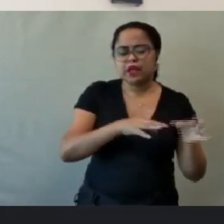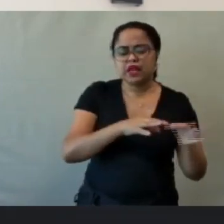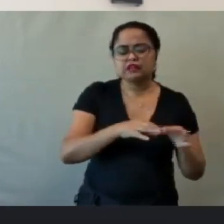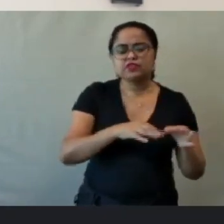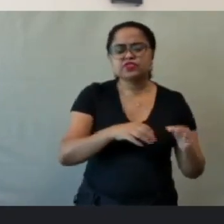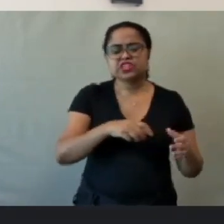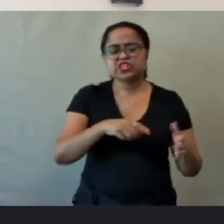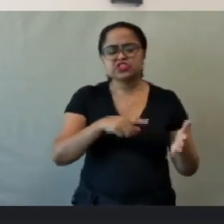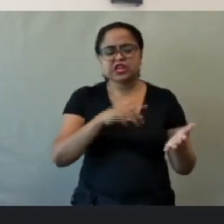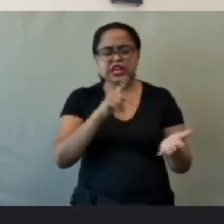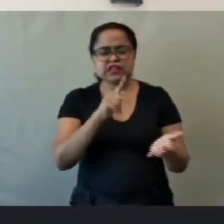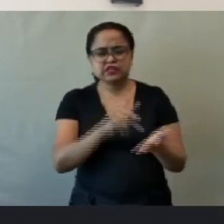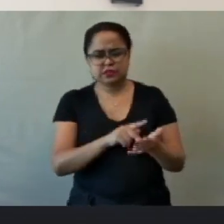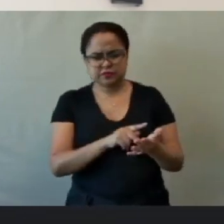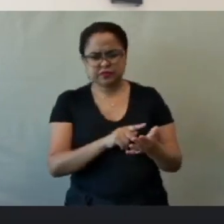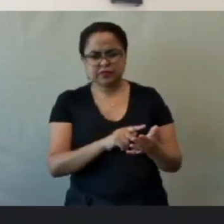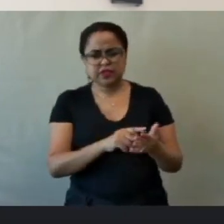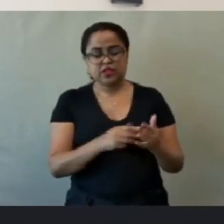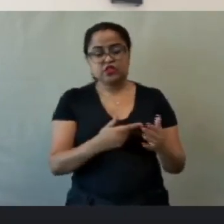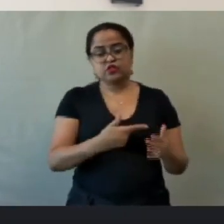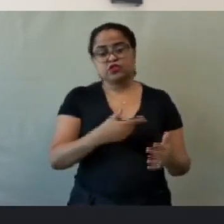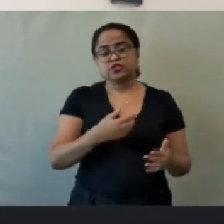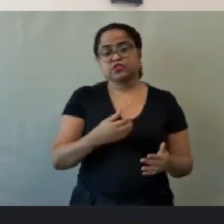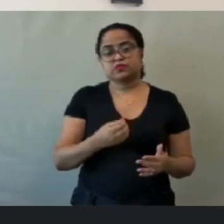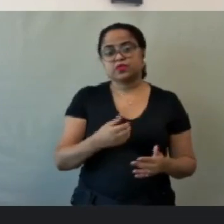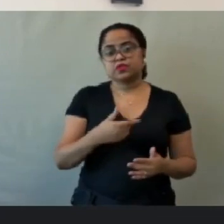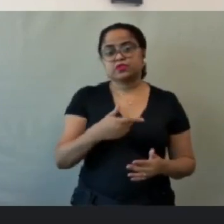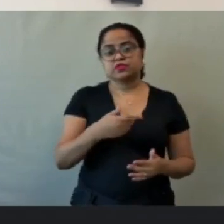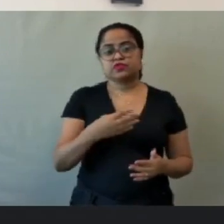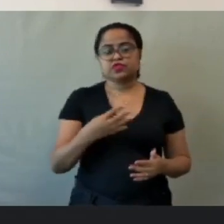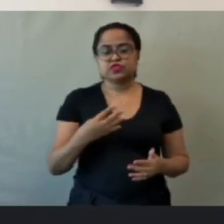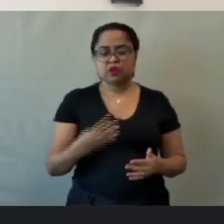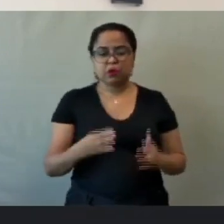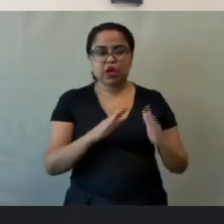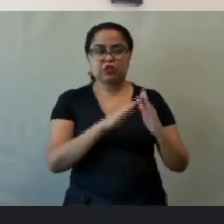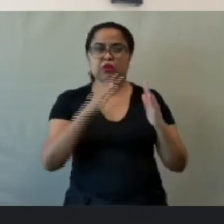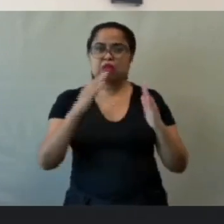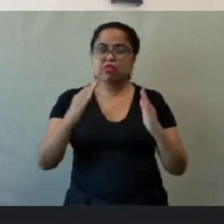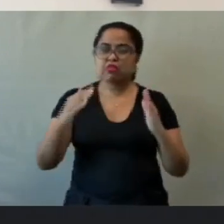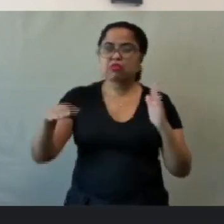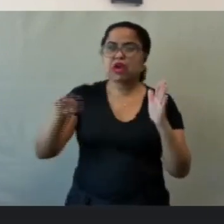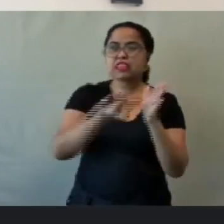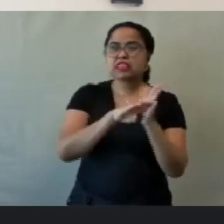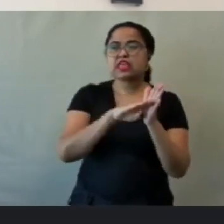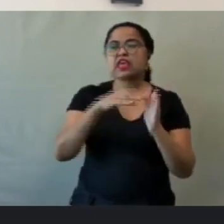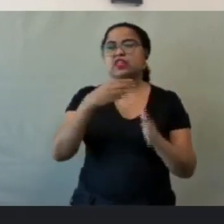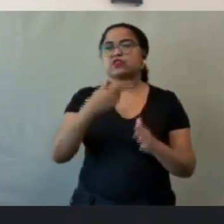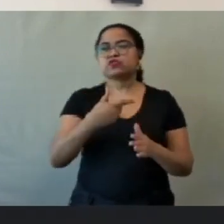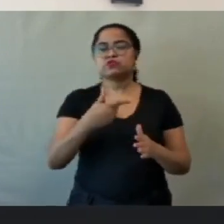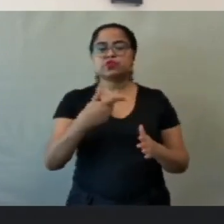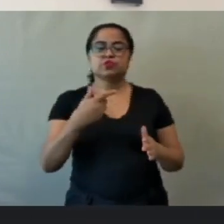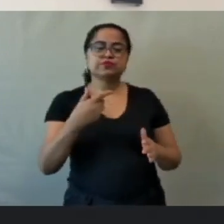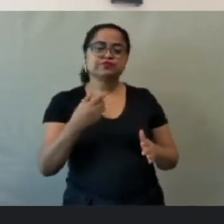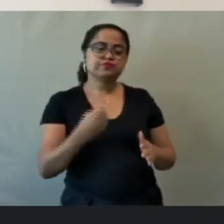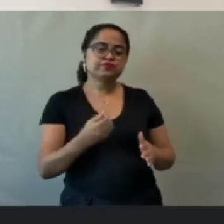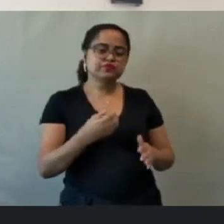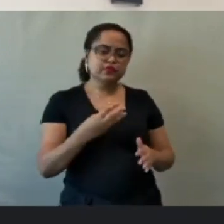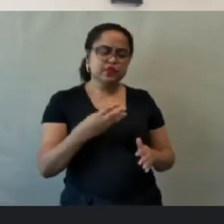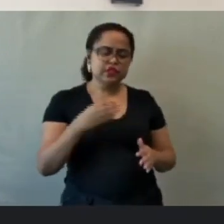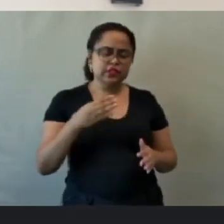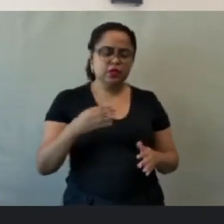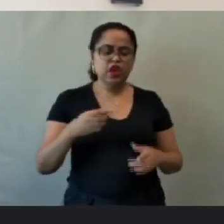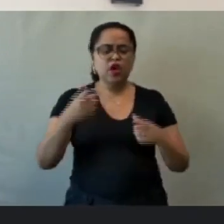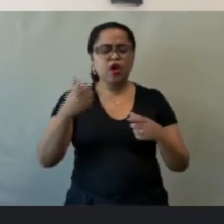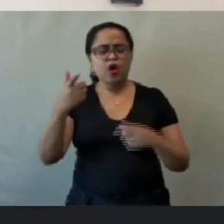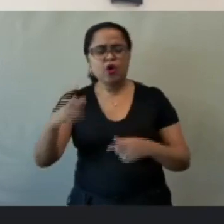de 2024 a 2034. Então, por isso, eu estou propondo que a gente crie outros espaços de debate, para